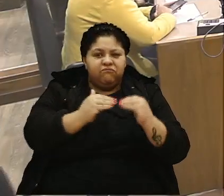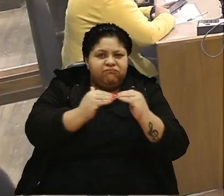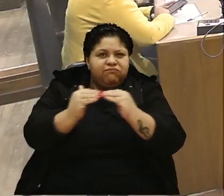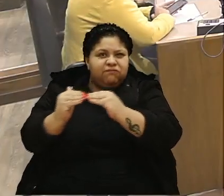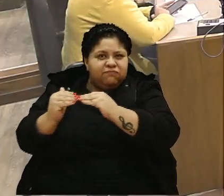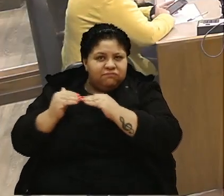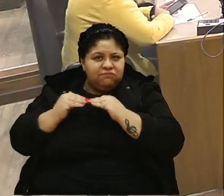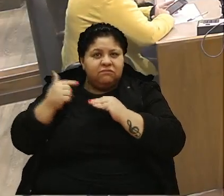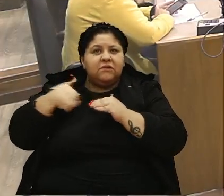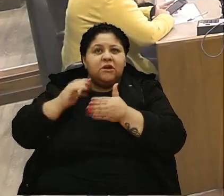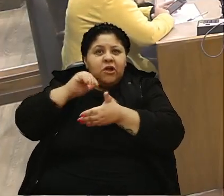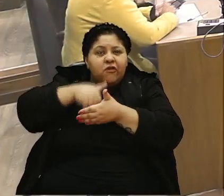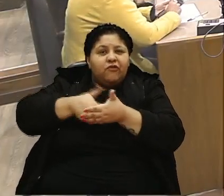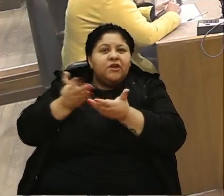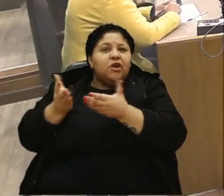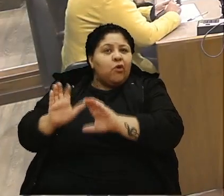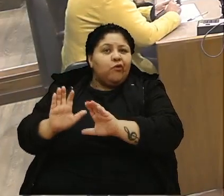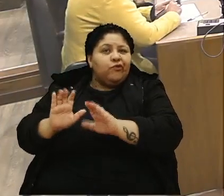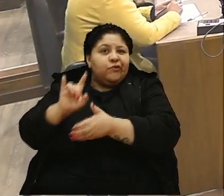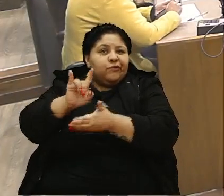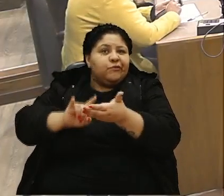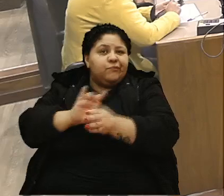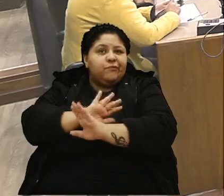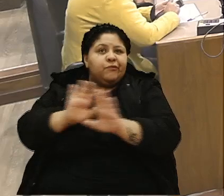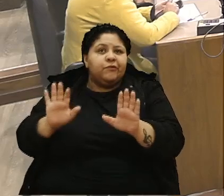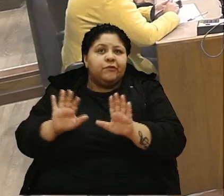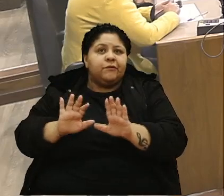antecipo, né? Eu votarei contra o parecer. Pronto.